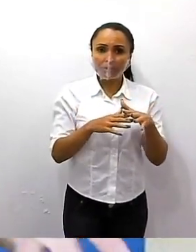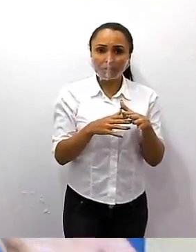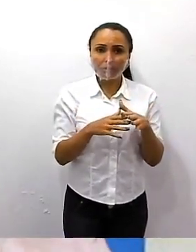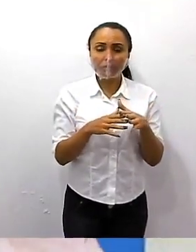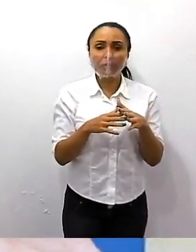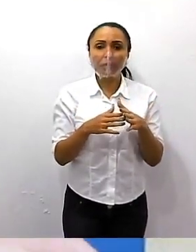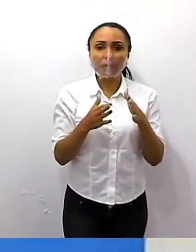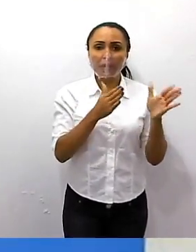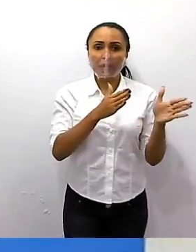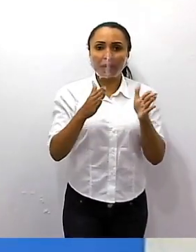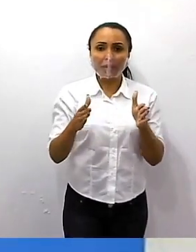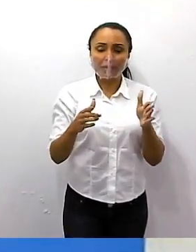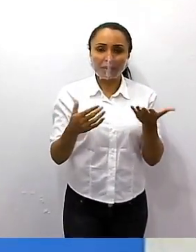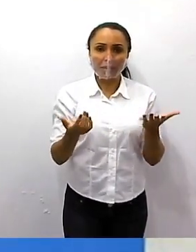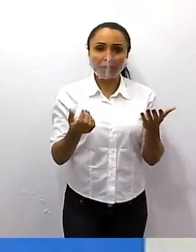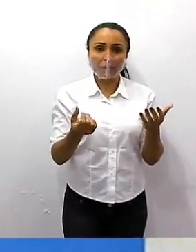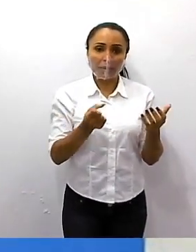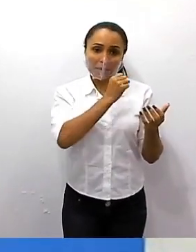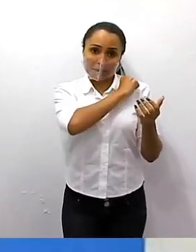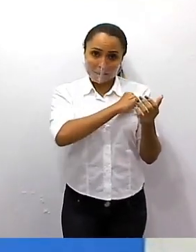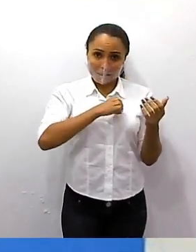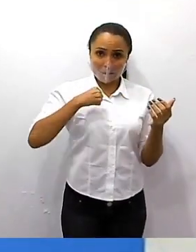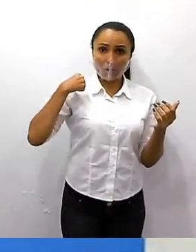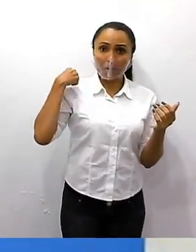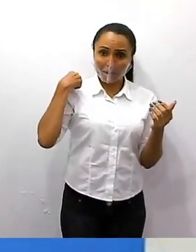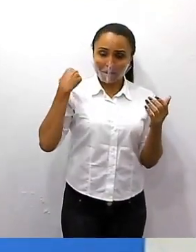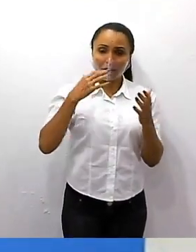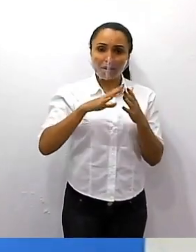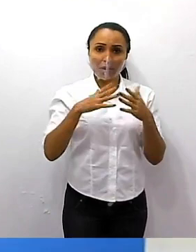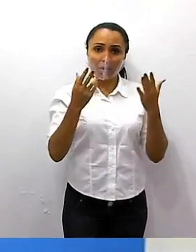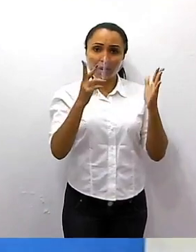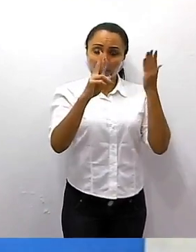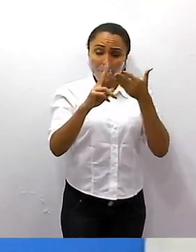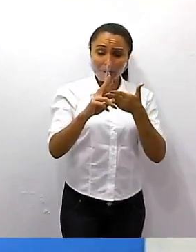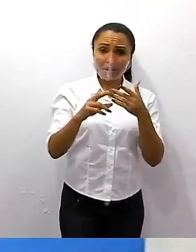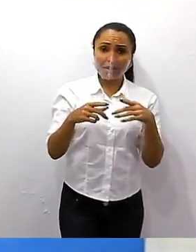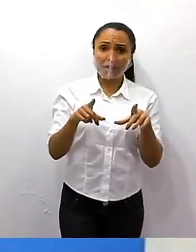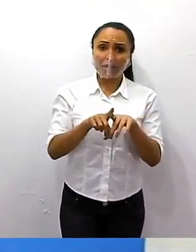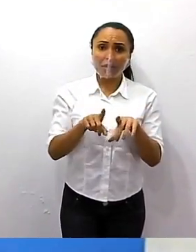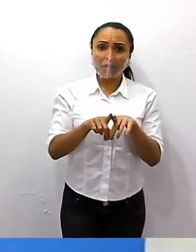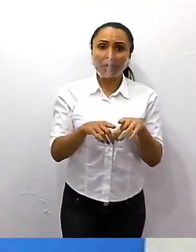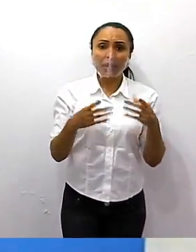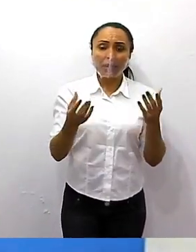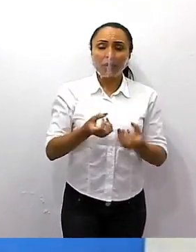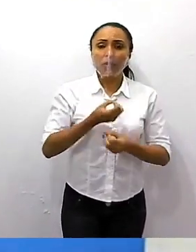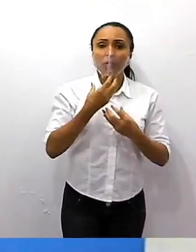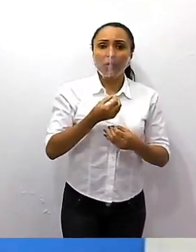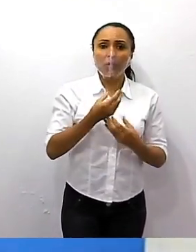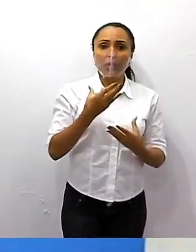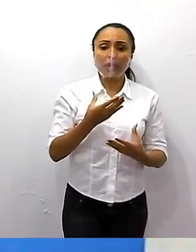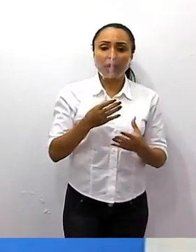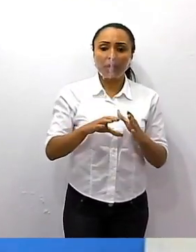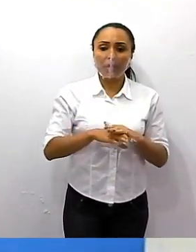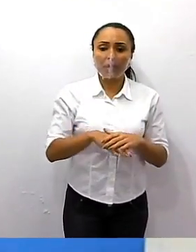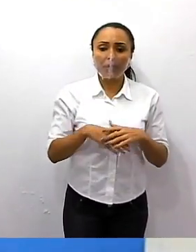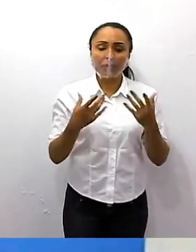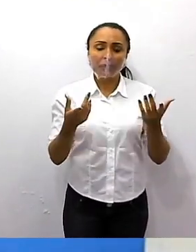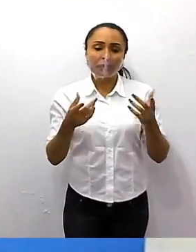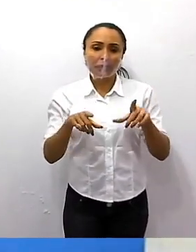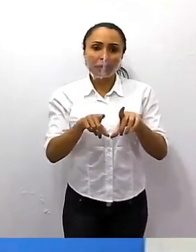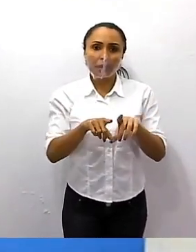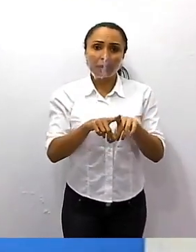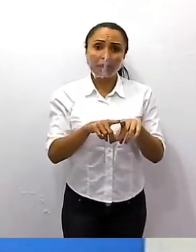Abapuru, da Tarsila do Amaral, também representa muito isso, não é? Os poemas do Oswald de Andrade que tratam, né, que usam